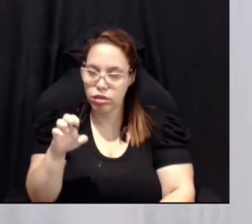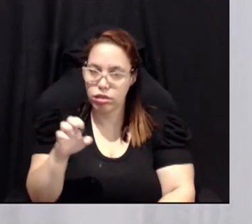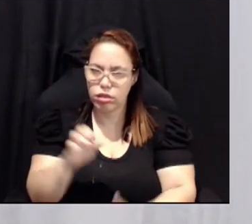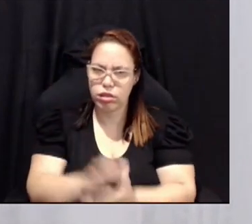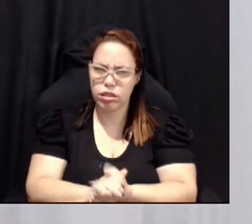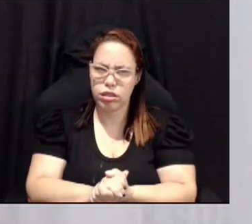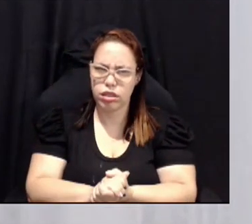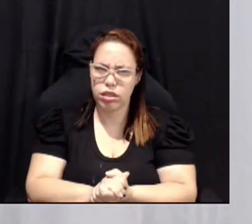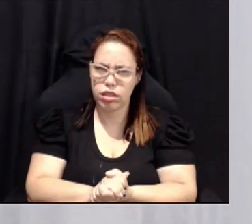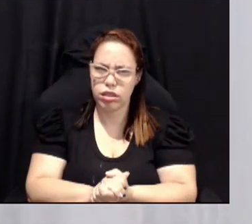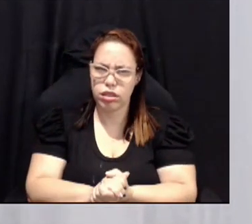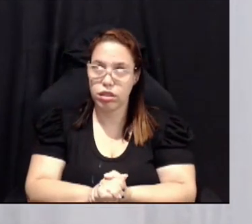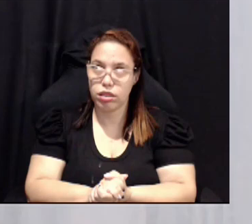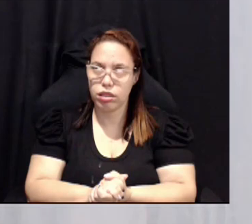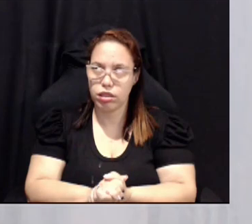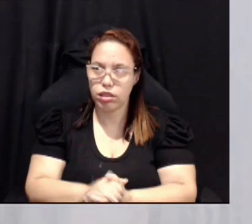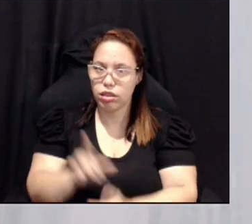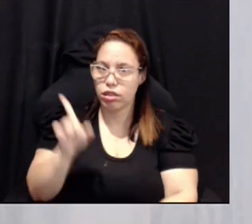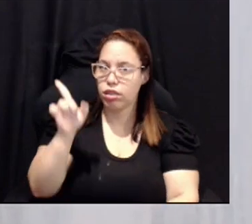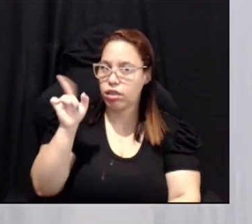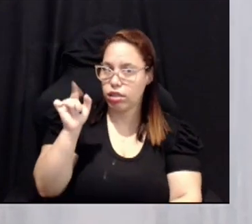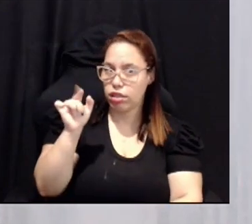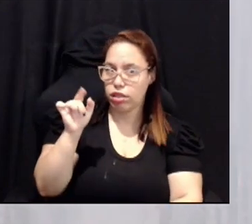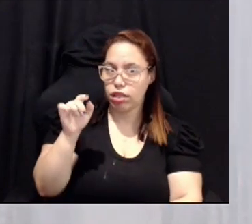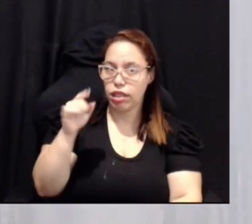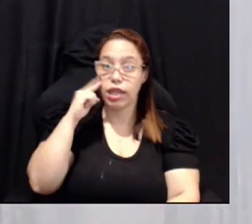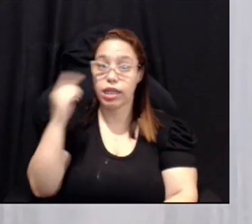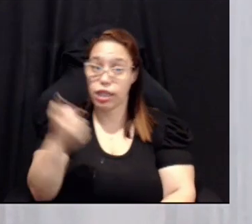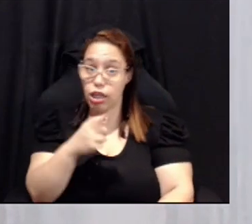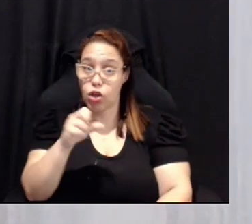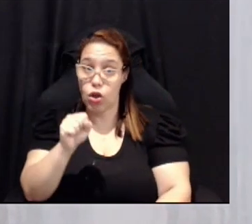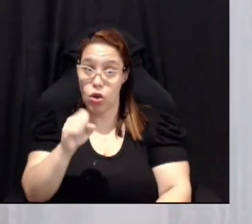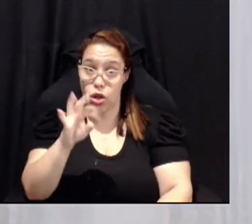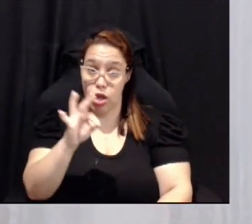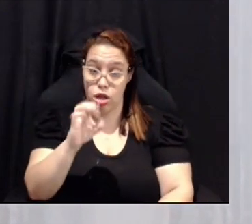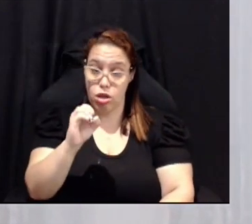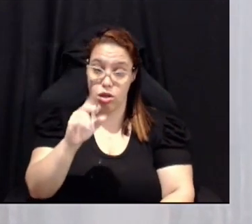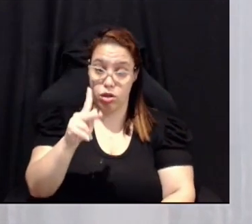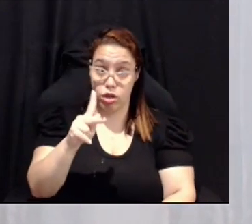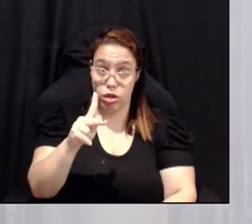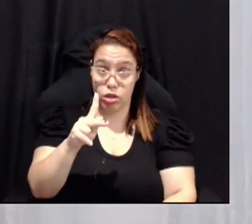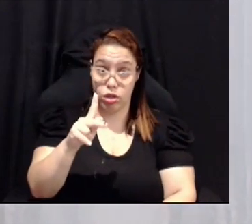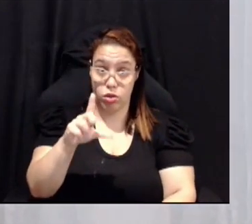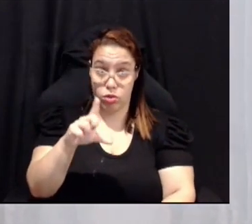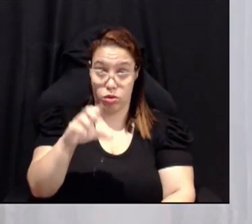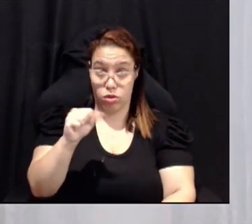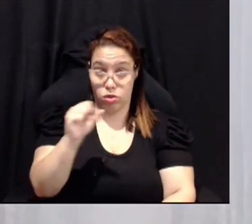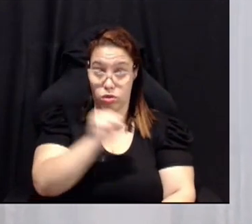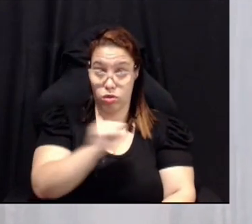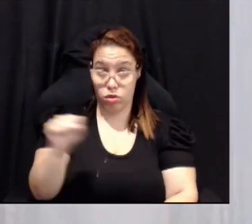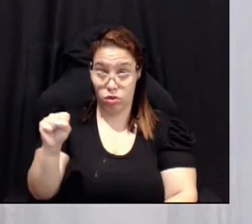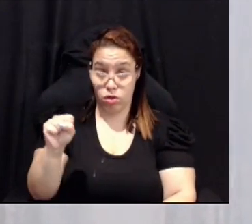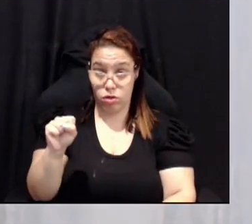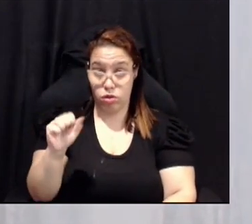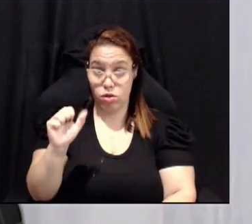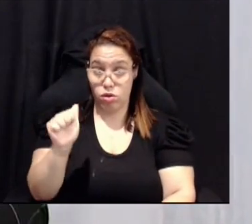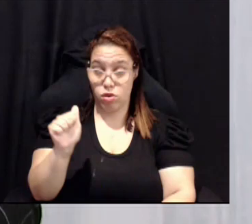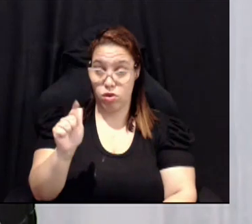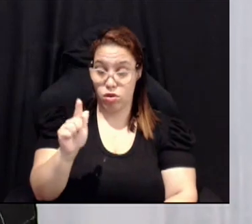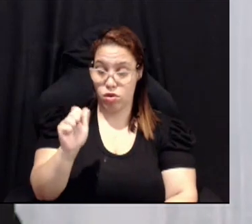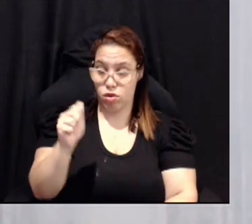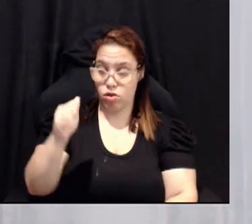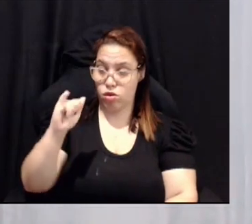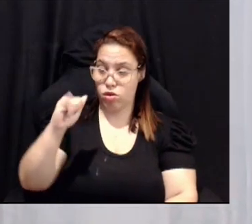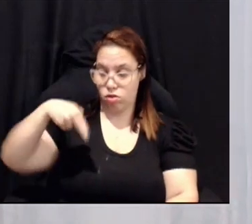Isso aí nada mais é que é um limite de perda ou proteção de ganho que a